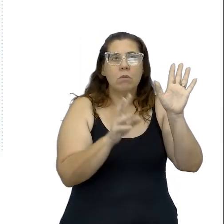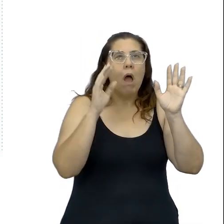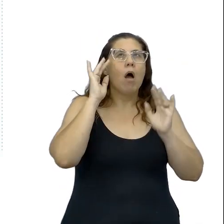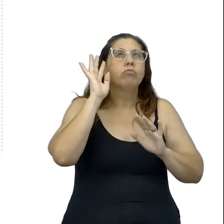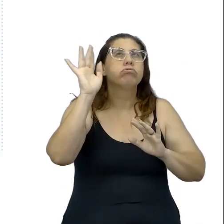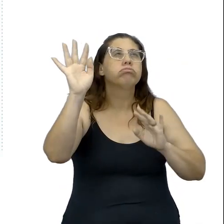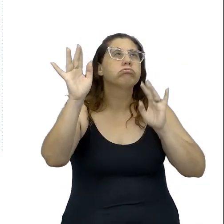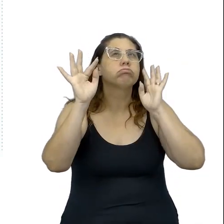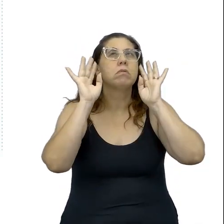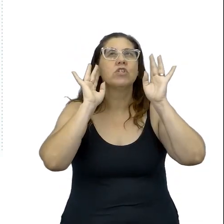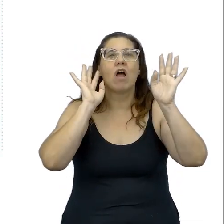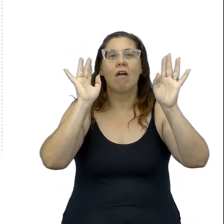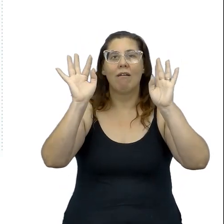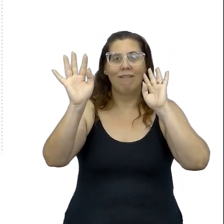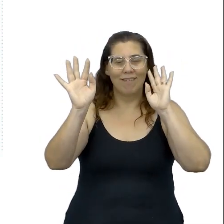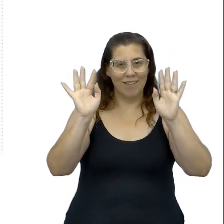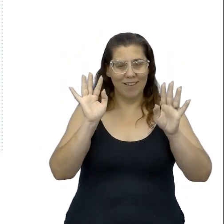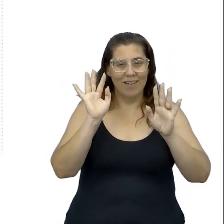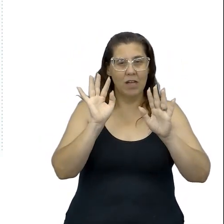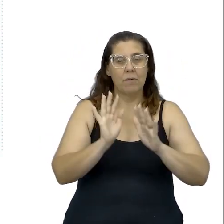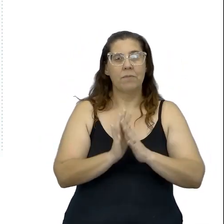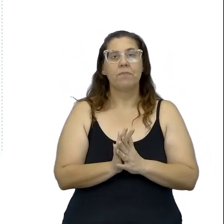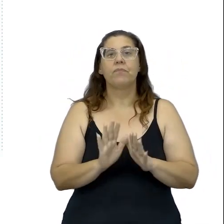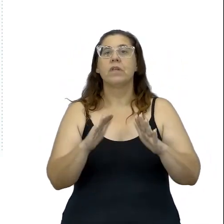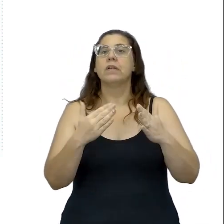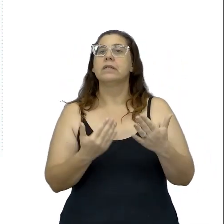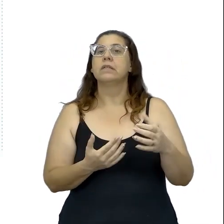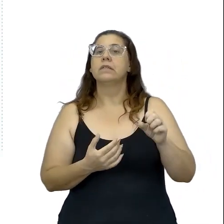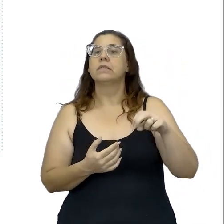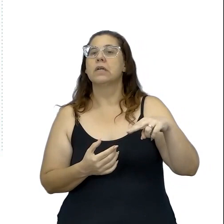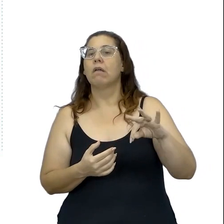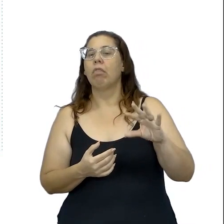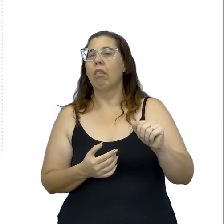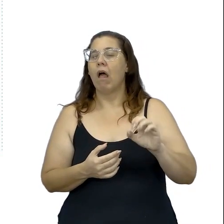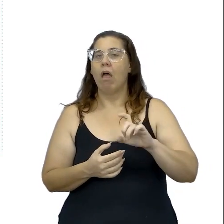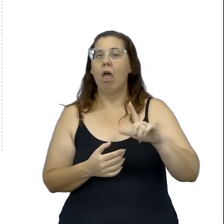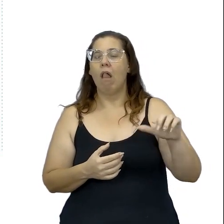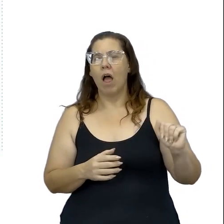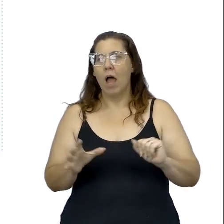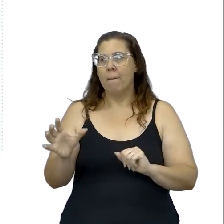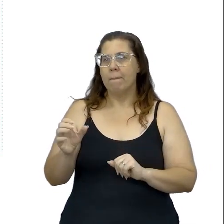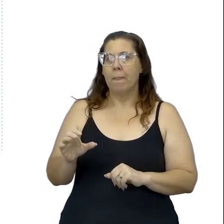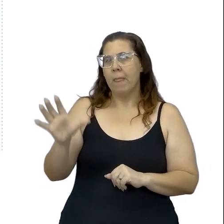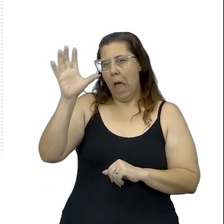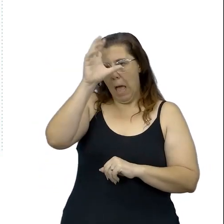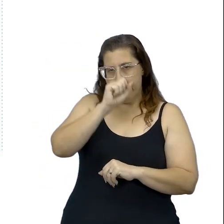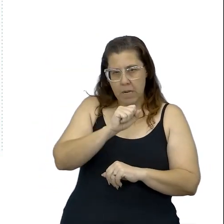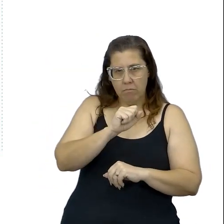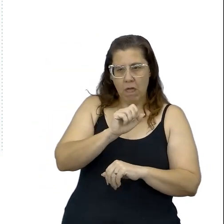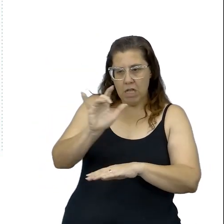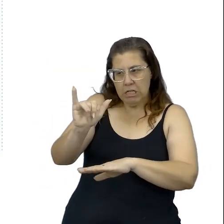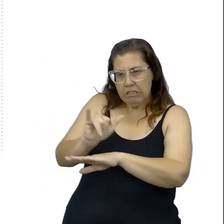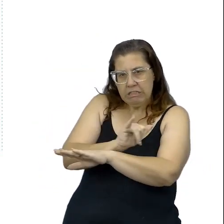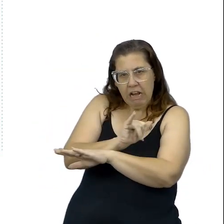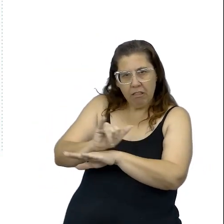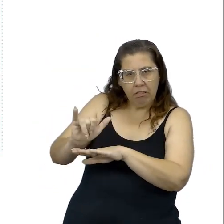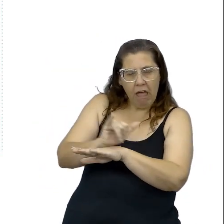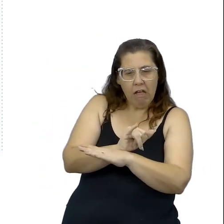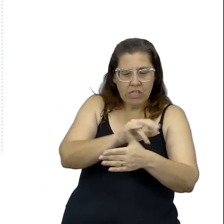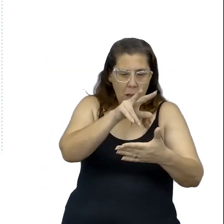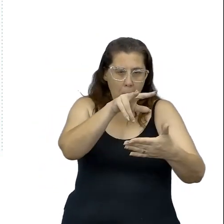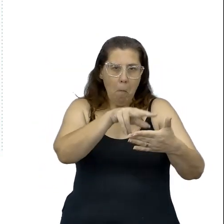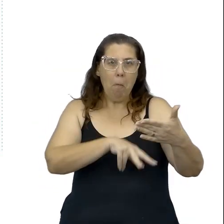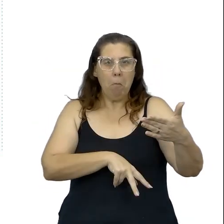imagéticos. Então, a Santa Ela diz, aprender a ler estratégias utilizadas pela linguagem